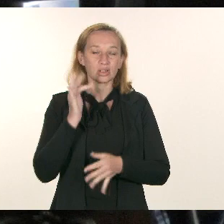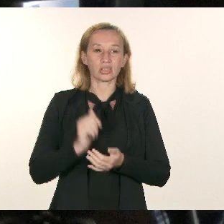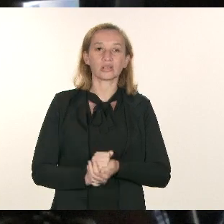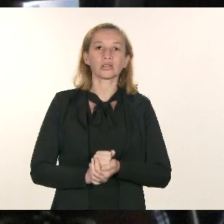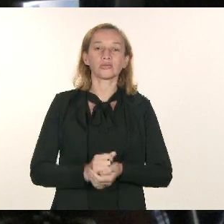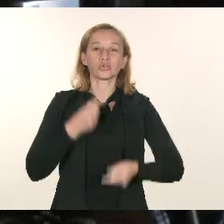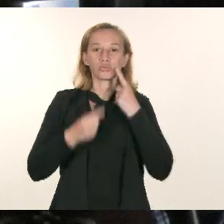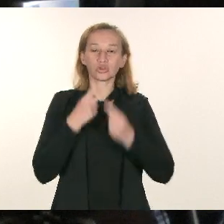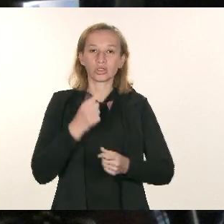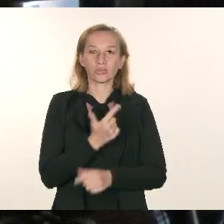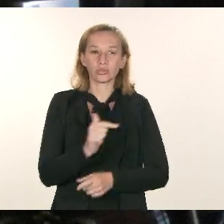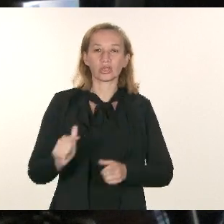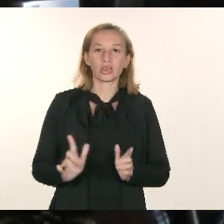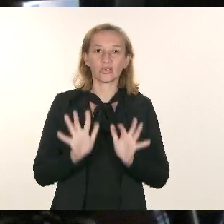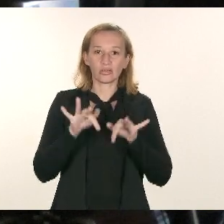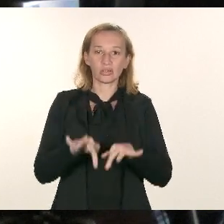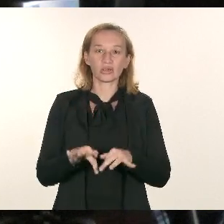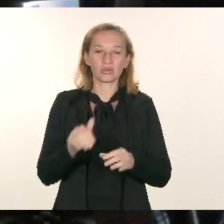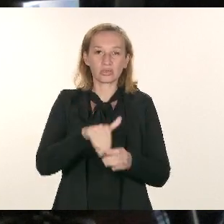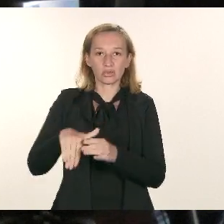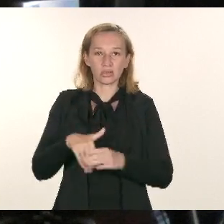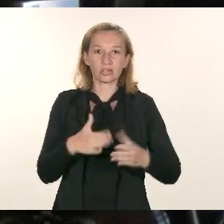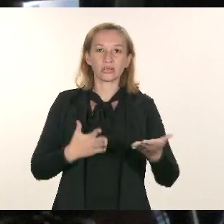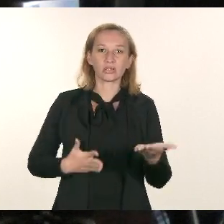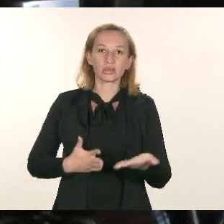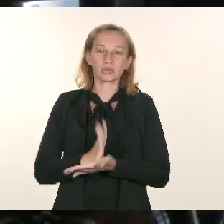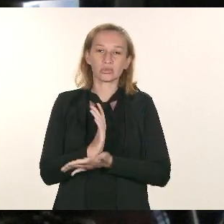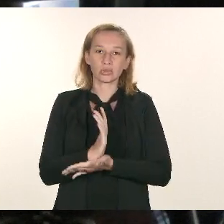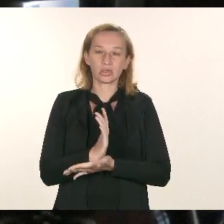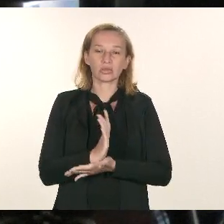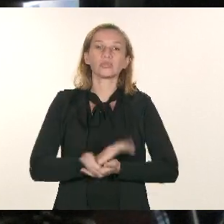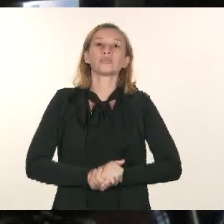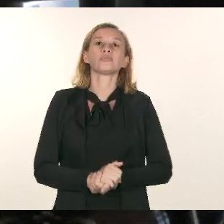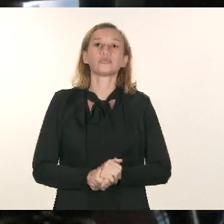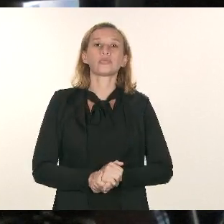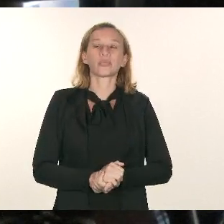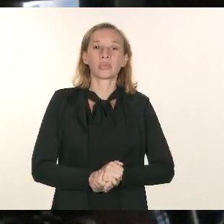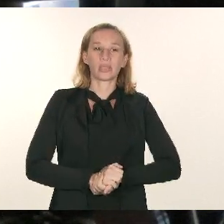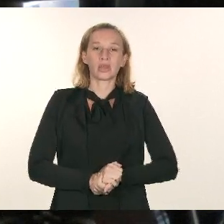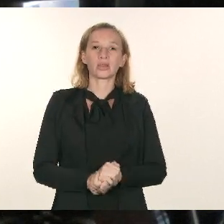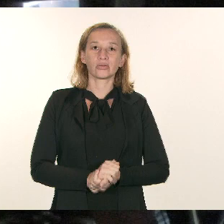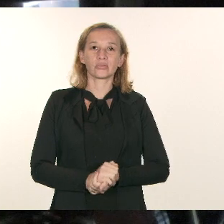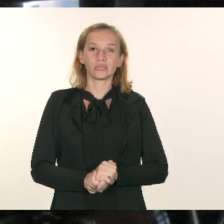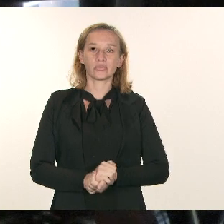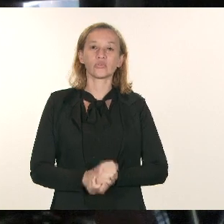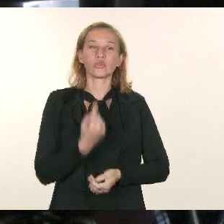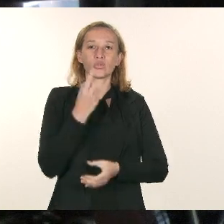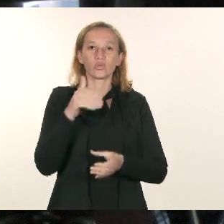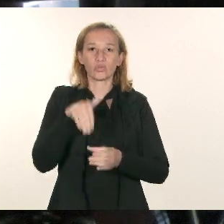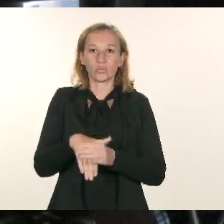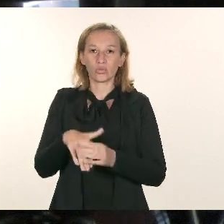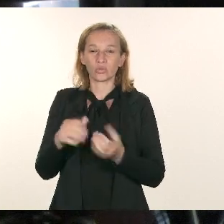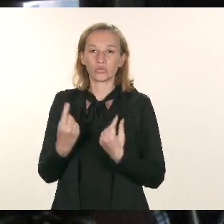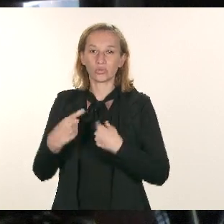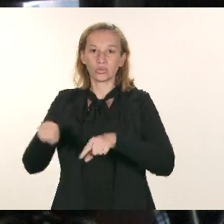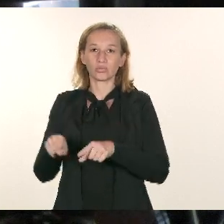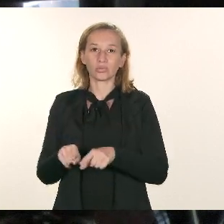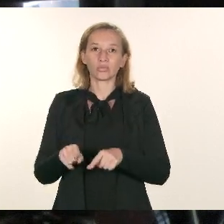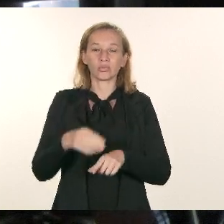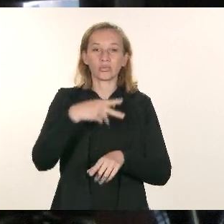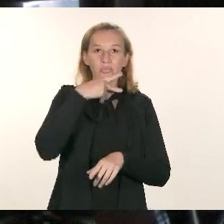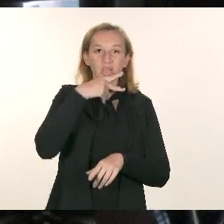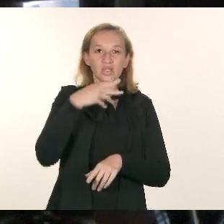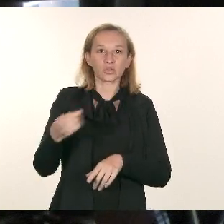Não havendo que queira discutir, encerrada a discussão, em votação. Os senhores que aprovam permaneçam como estão. Aprovado, vai a promulgação com voto pela abstenção da bancada